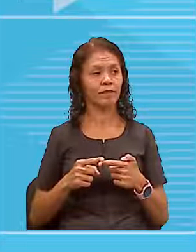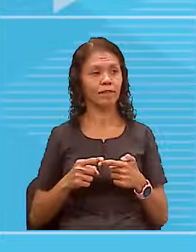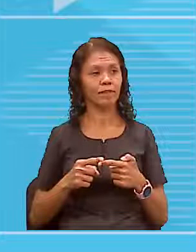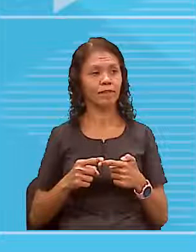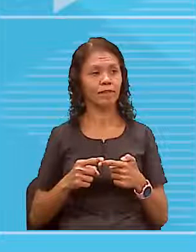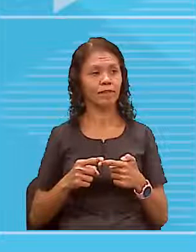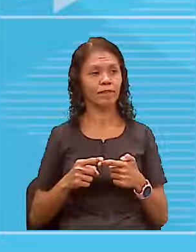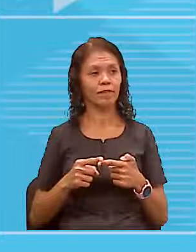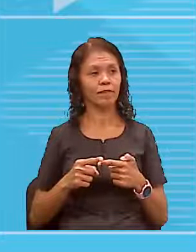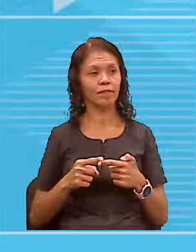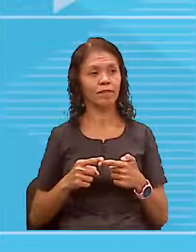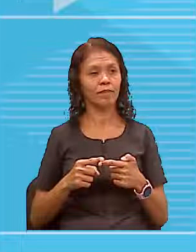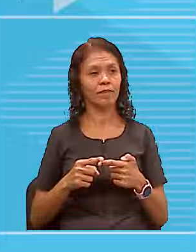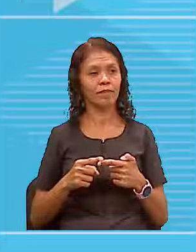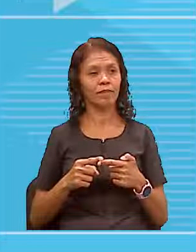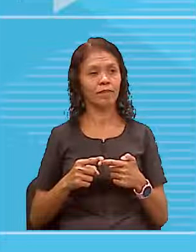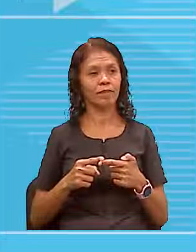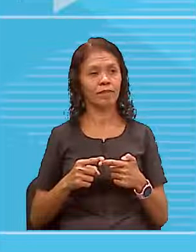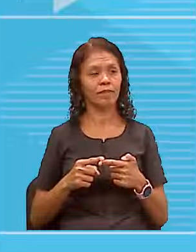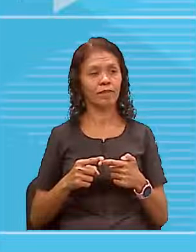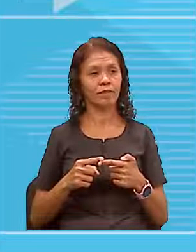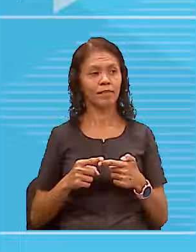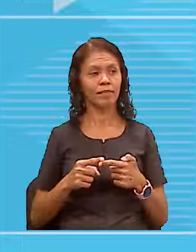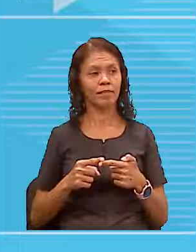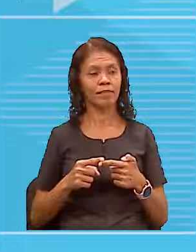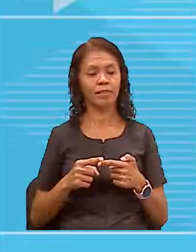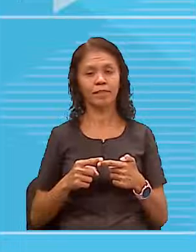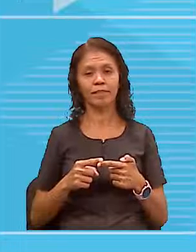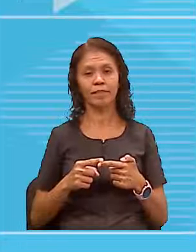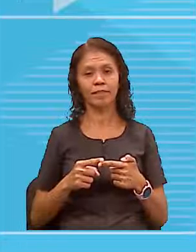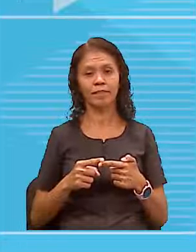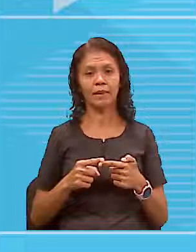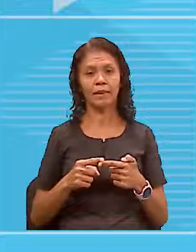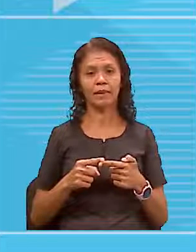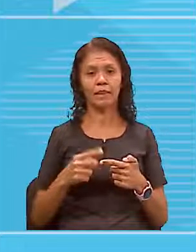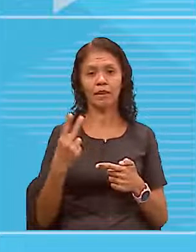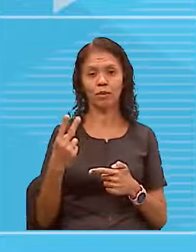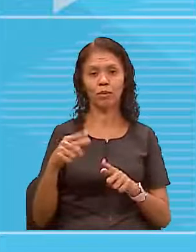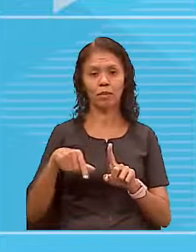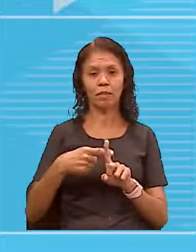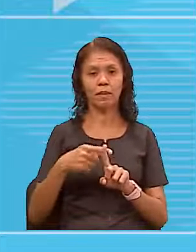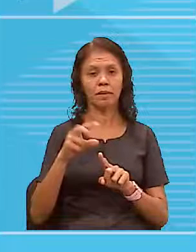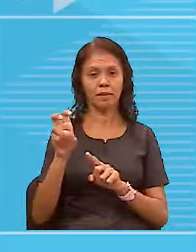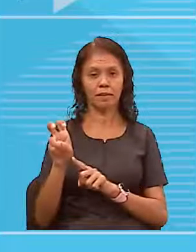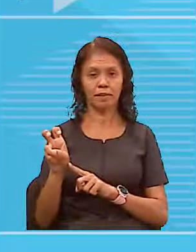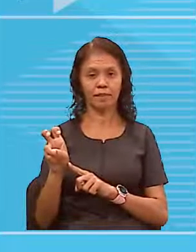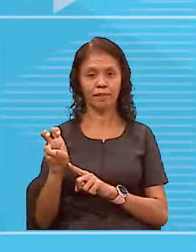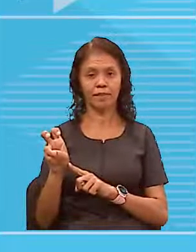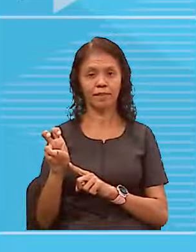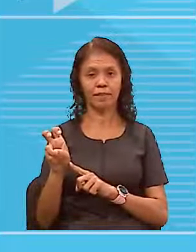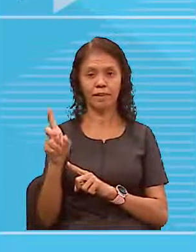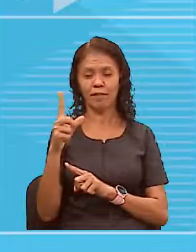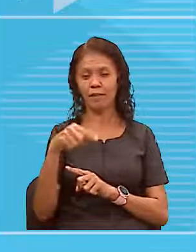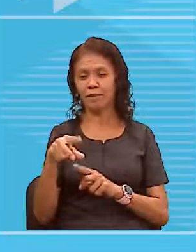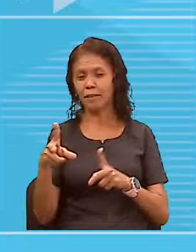o quê? 2 mais... 5. Tá vendo a